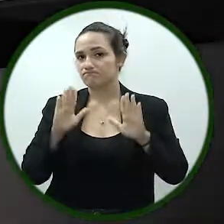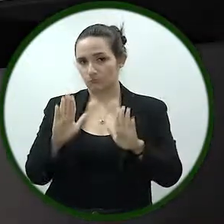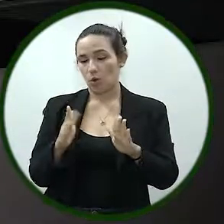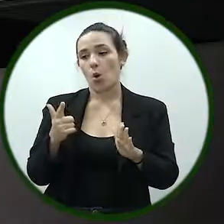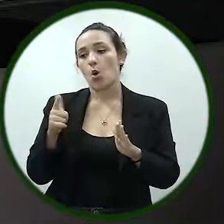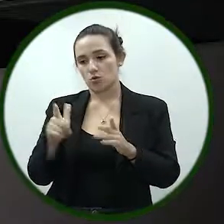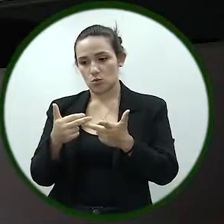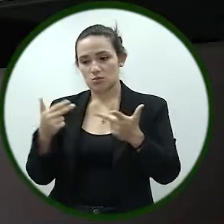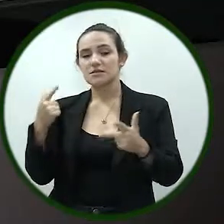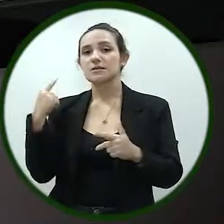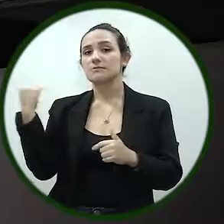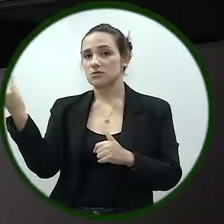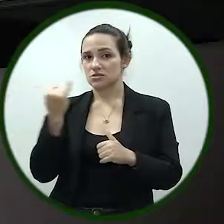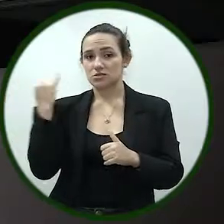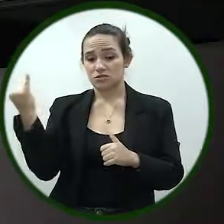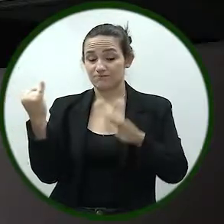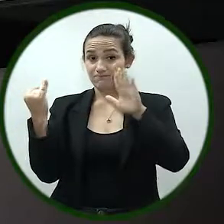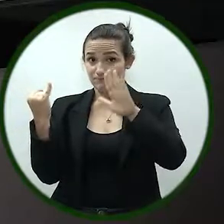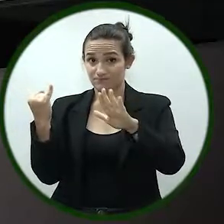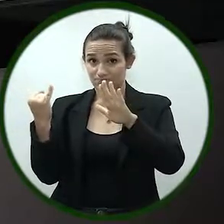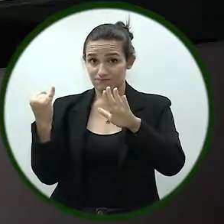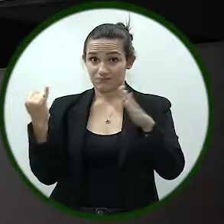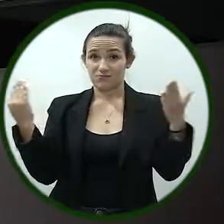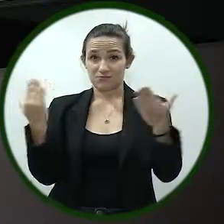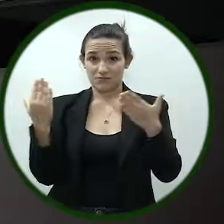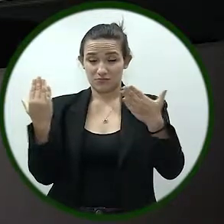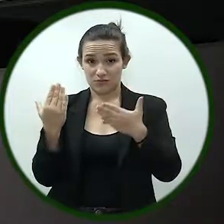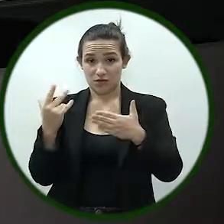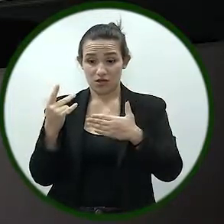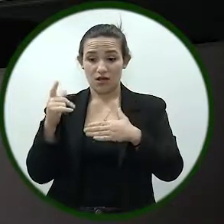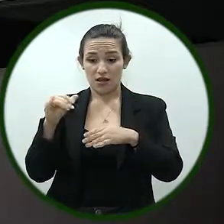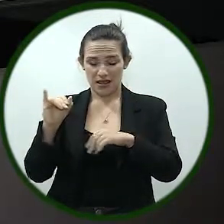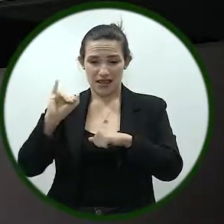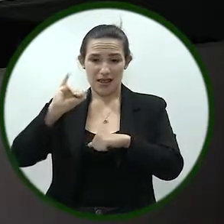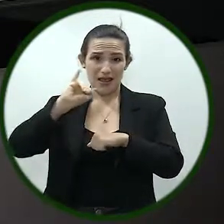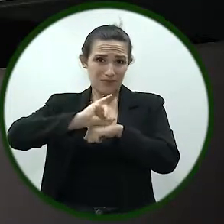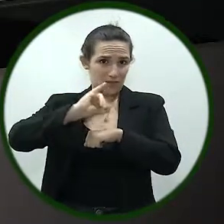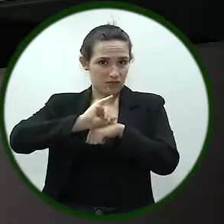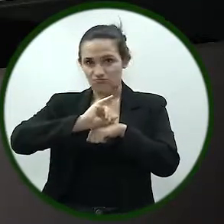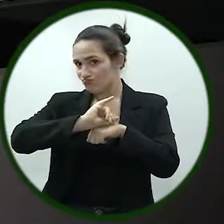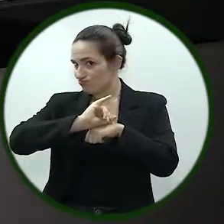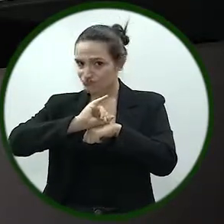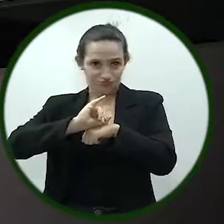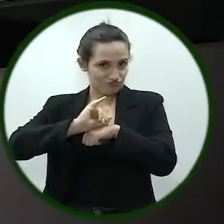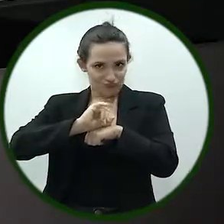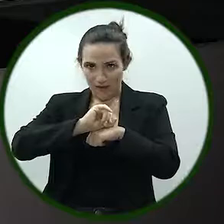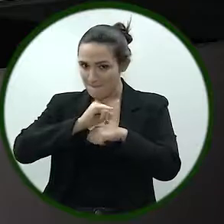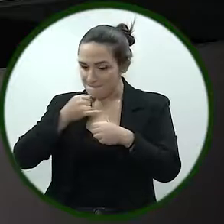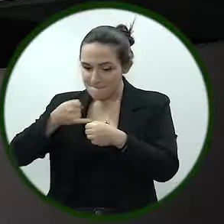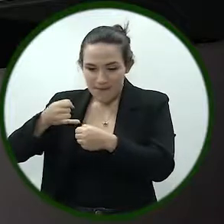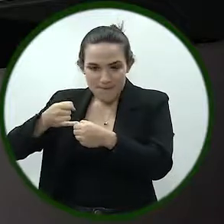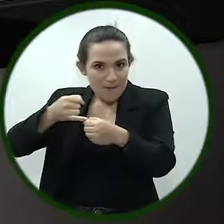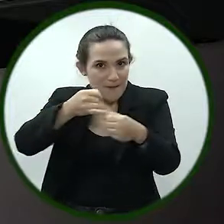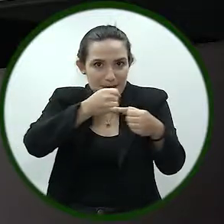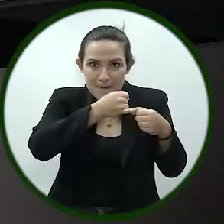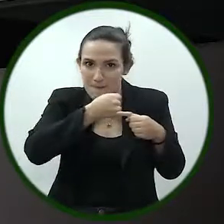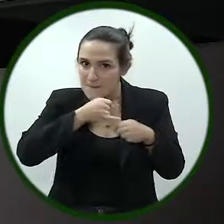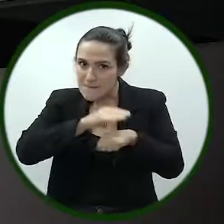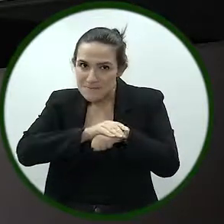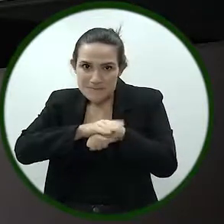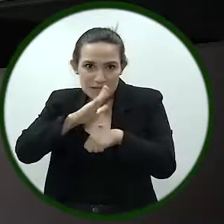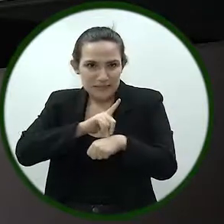Outra situação preocupante é que a violência tem migrado das capitais para o interior, com pequenas cidades respondendo pelos